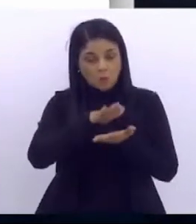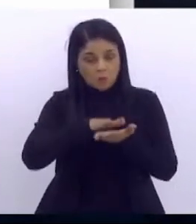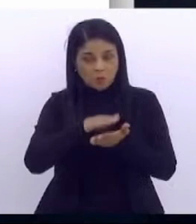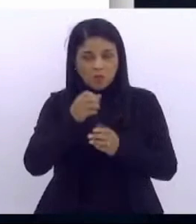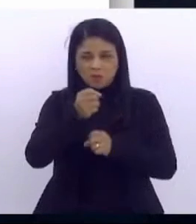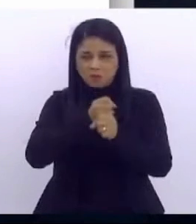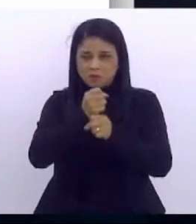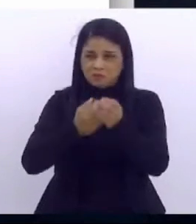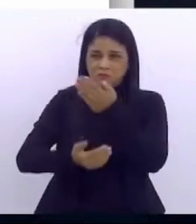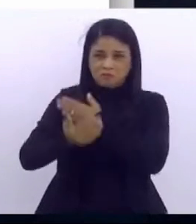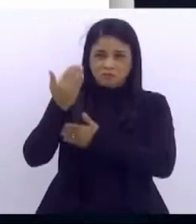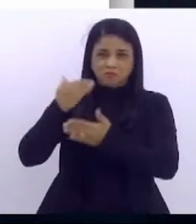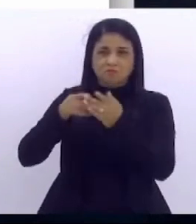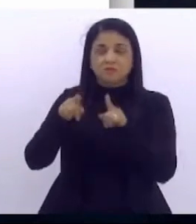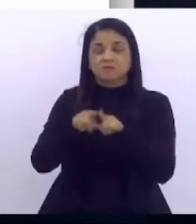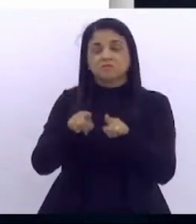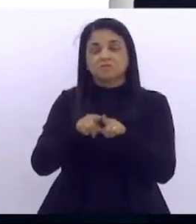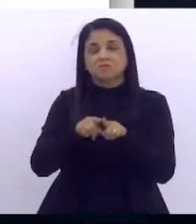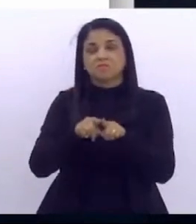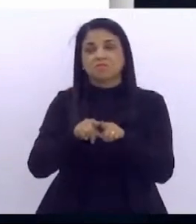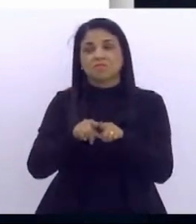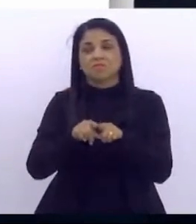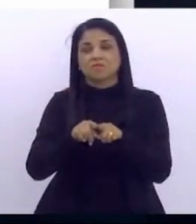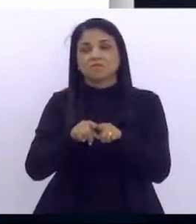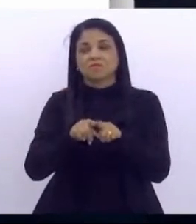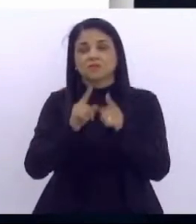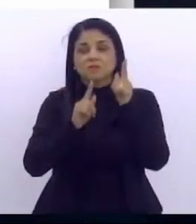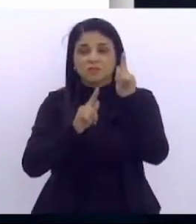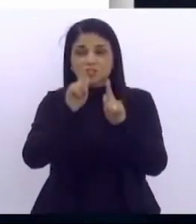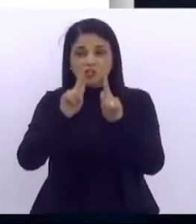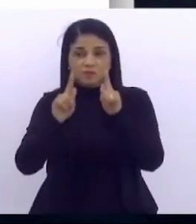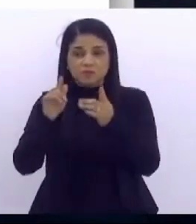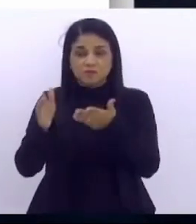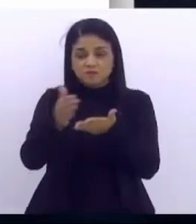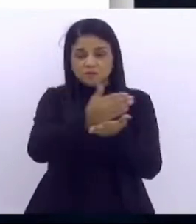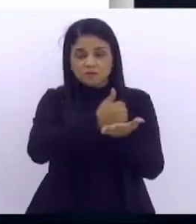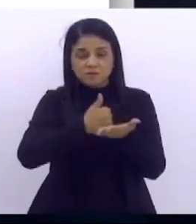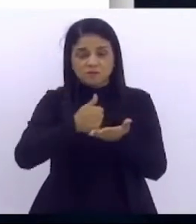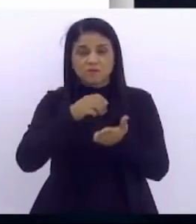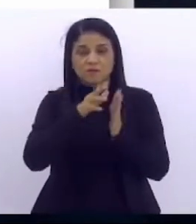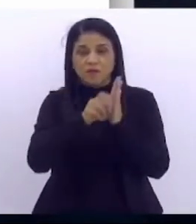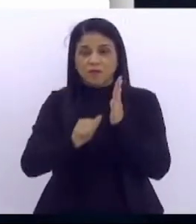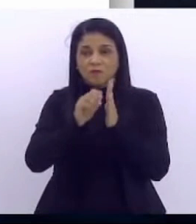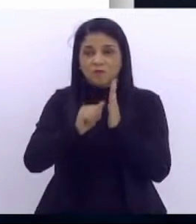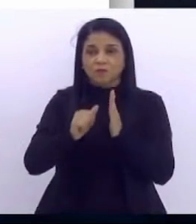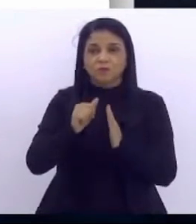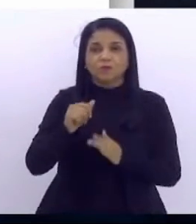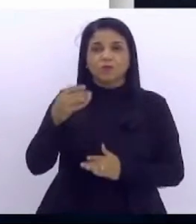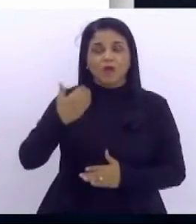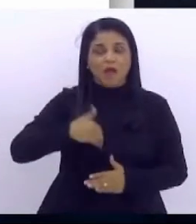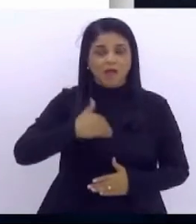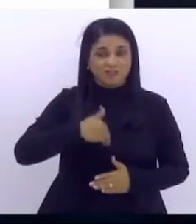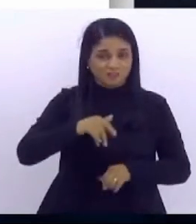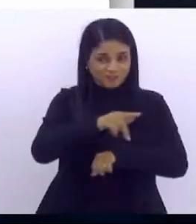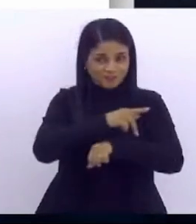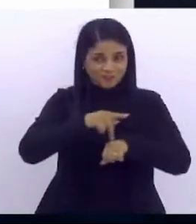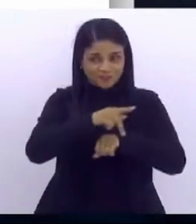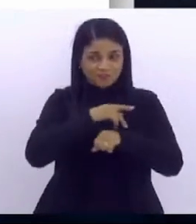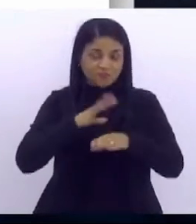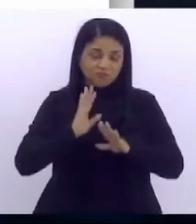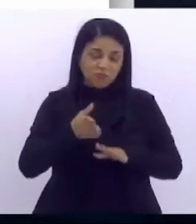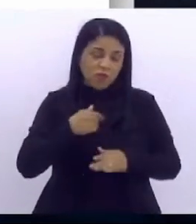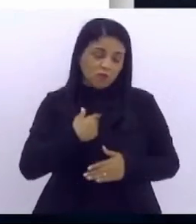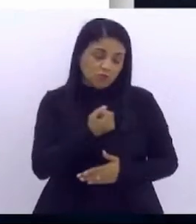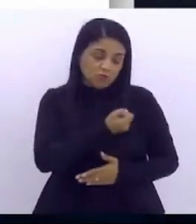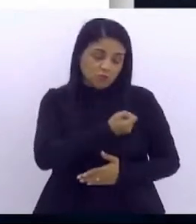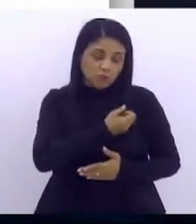anos atrás, a Dorali deve ter visto também, eu publiquei uma estimativa de abortos da Argentina. Fui bem pretencioso e pensei, bom, já que eu estou com tantos números